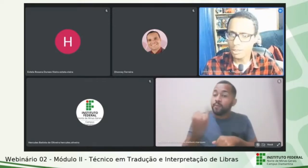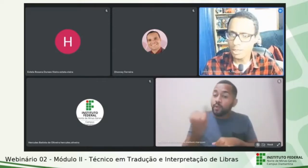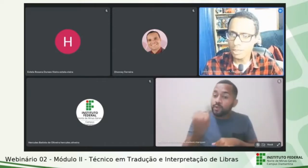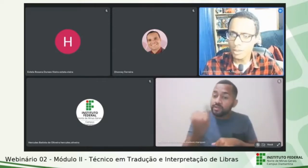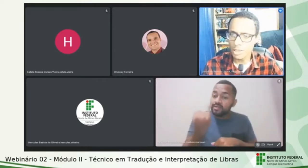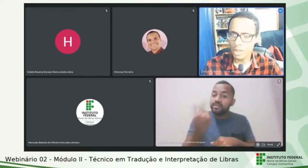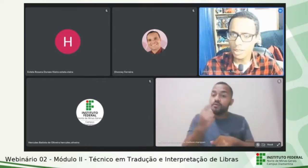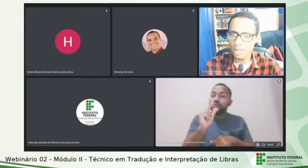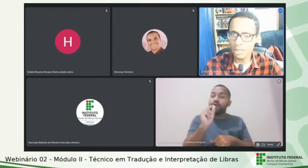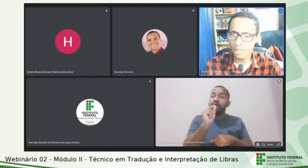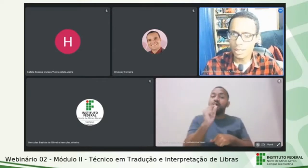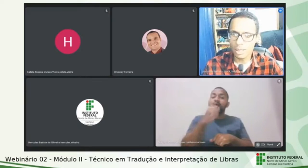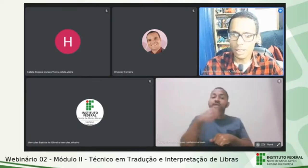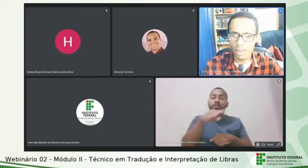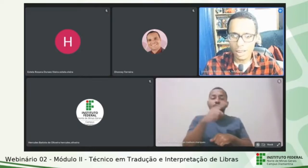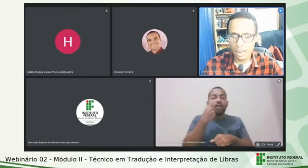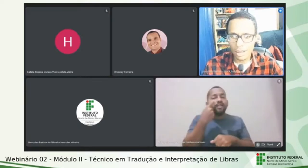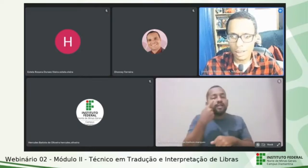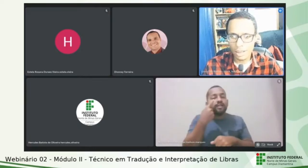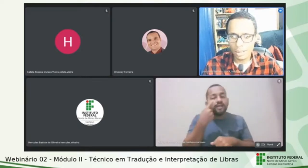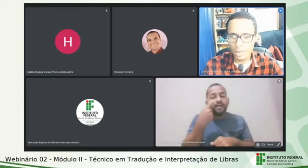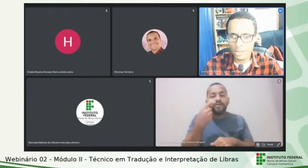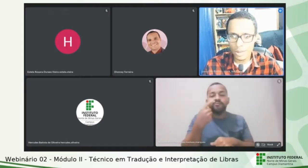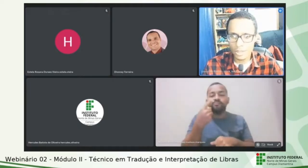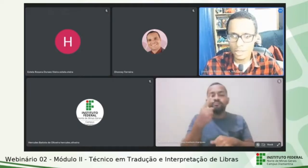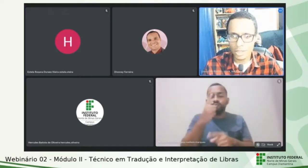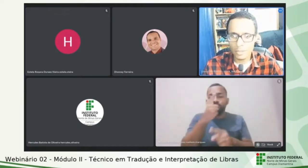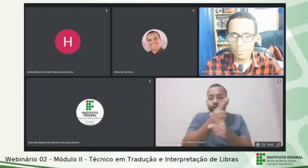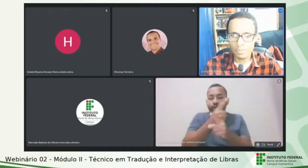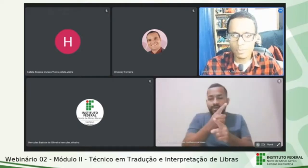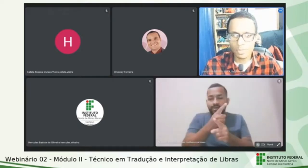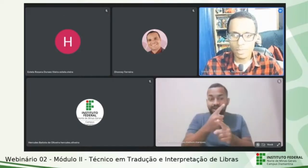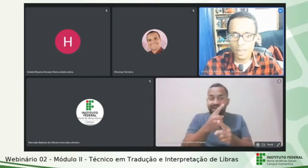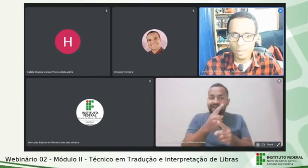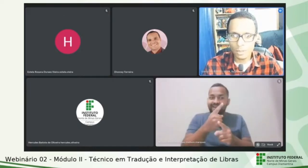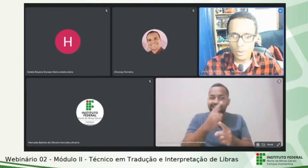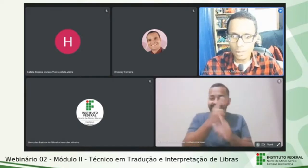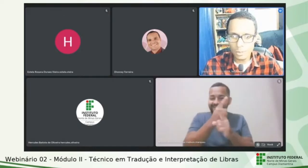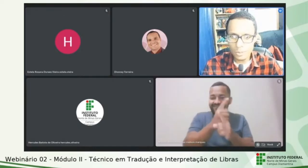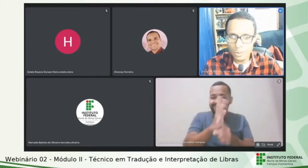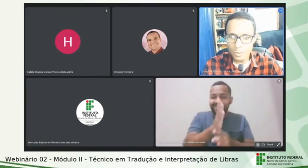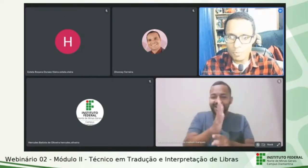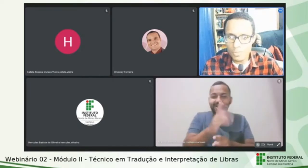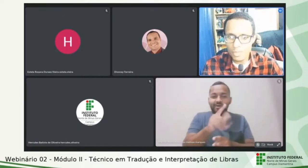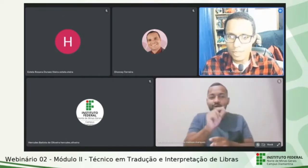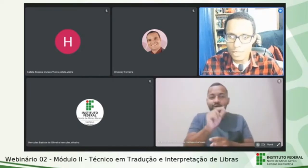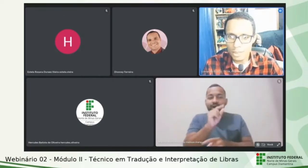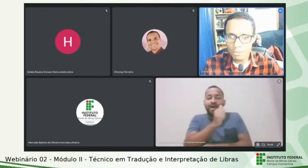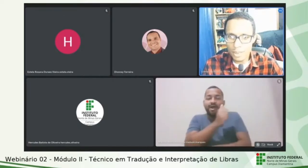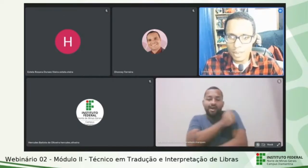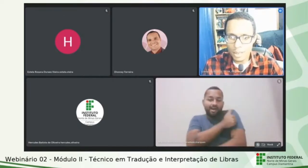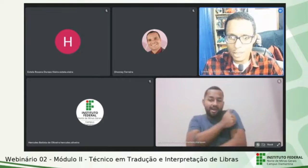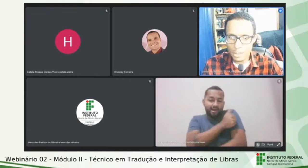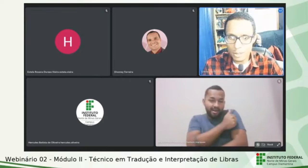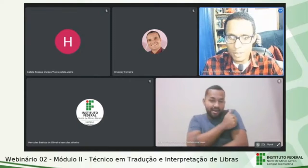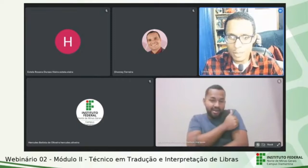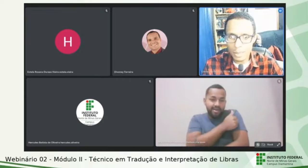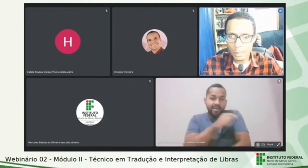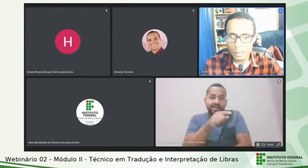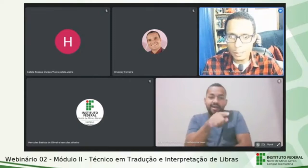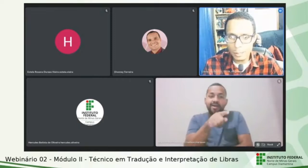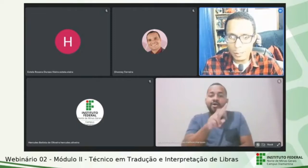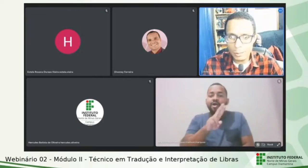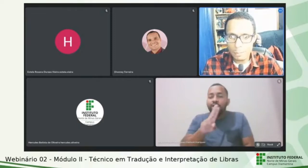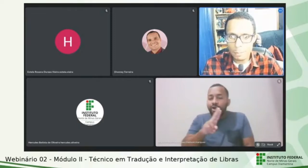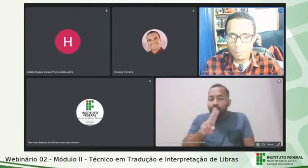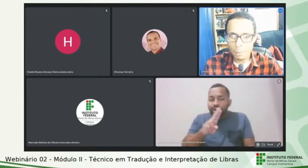estou tentando achar aqui, eu acho que eu achei. Tem um aluno, deixa eu ver aqui, achar o nome